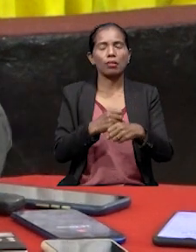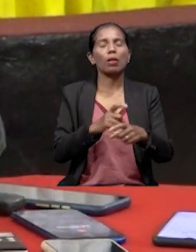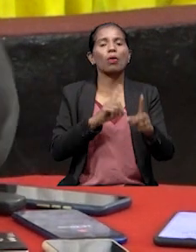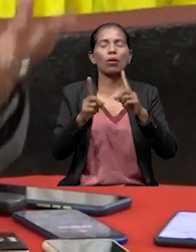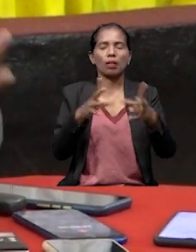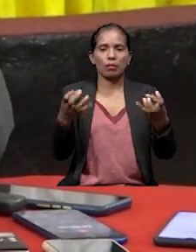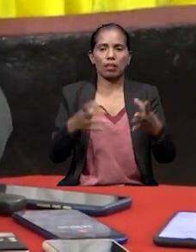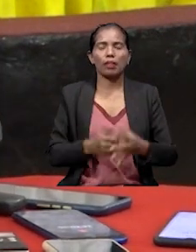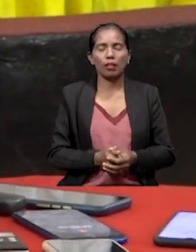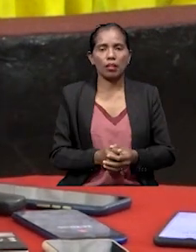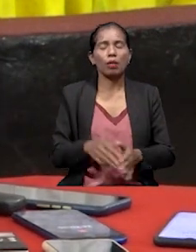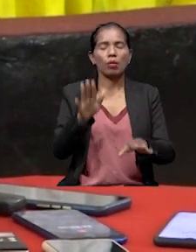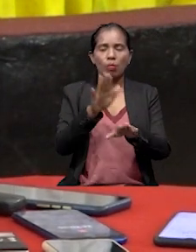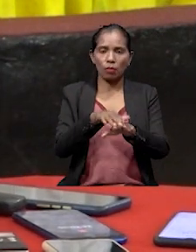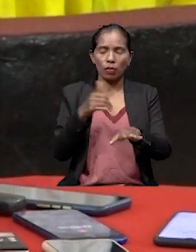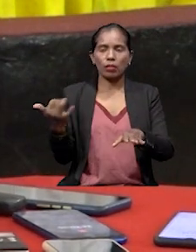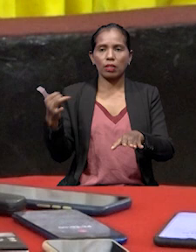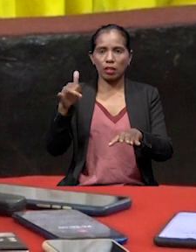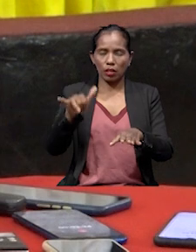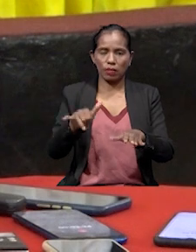convoca, convida, Circelo,